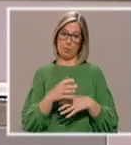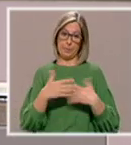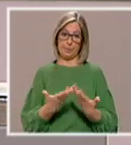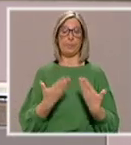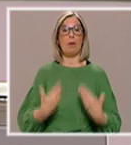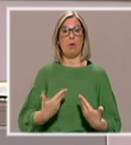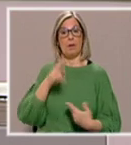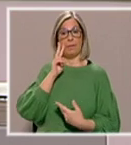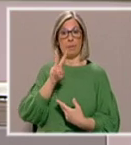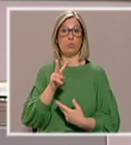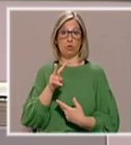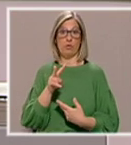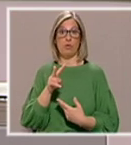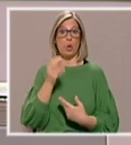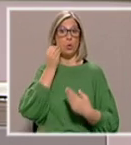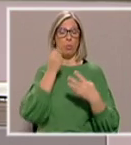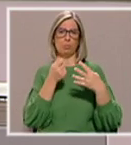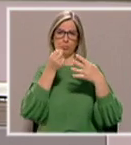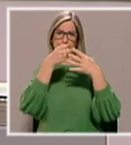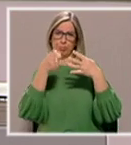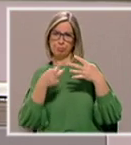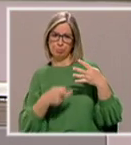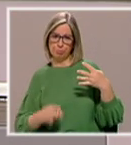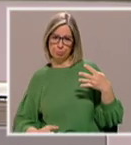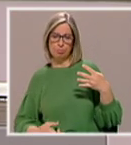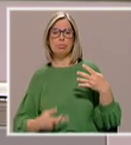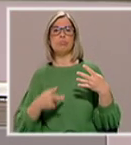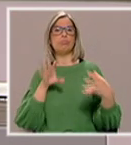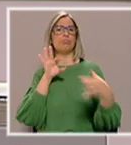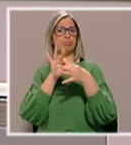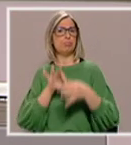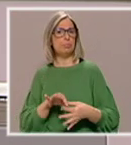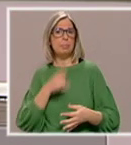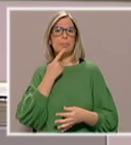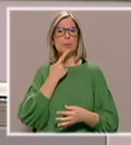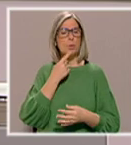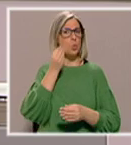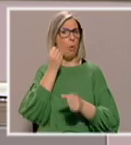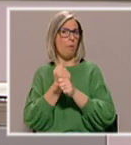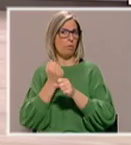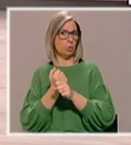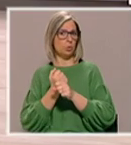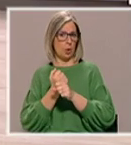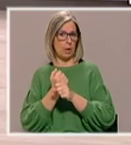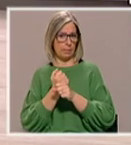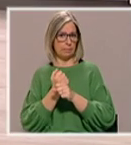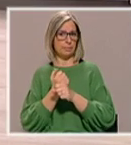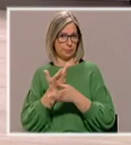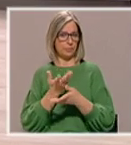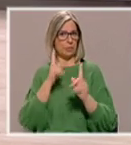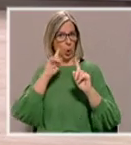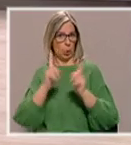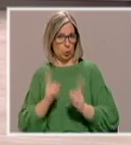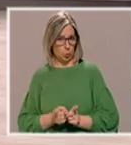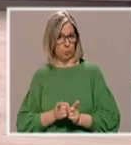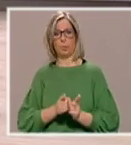a contrações e relaxamentos. Aqui passar aqui à frente. Portanto, então, o que é que acontece? Ao